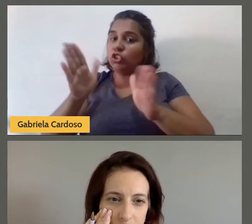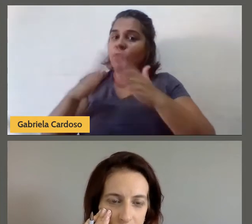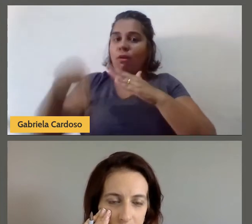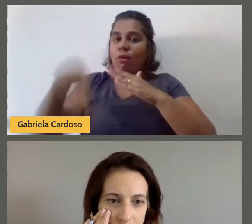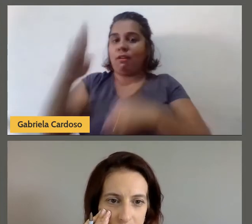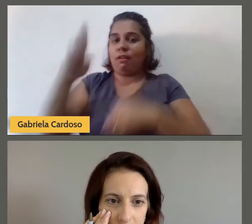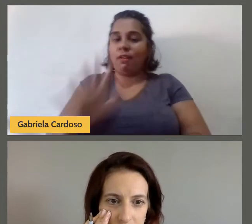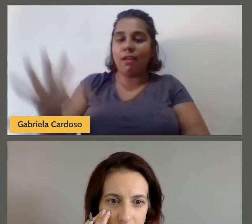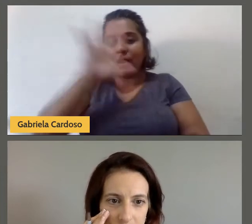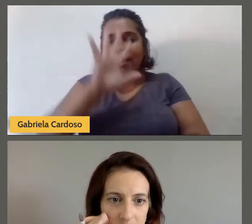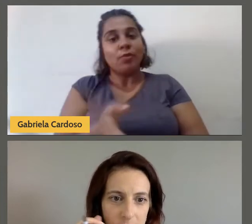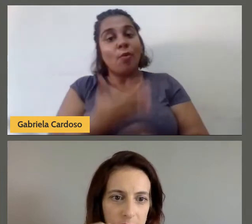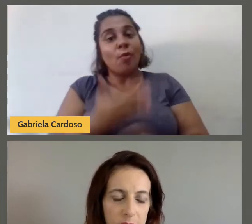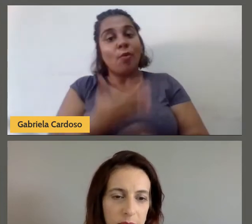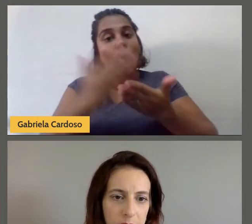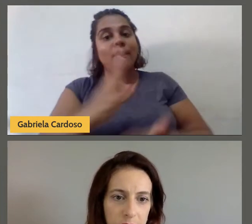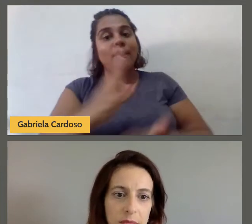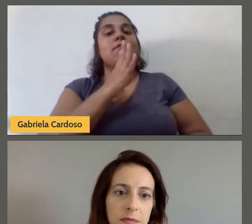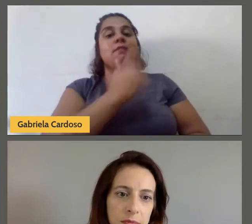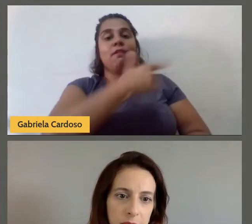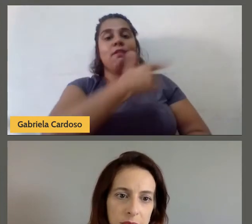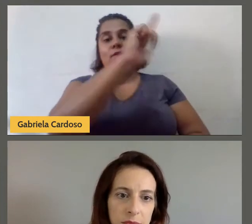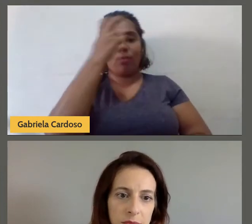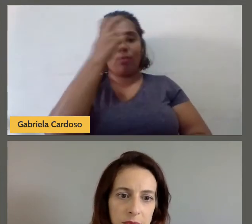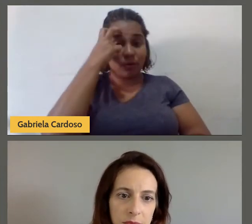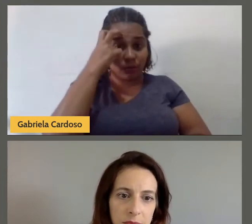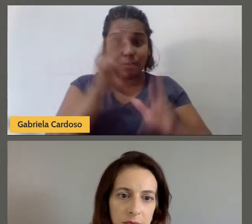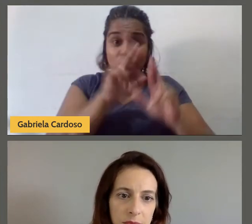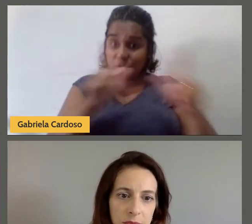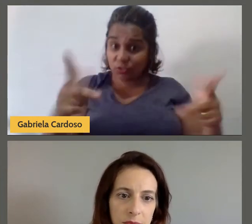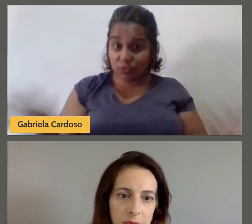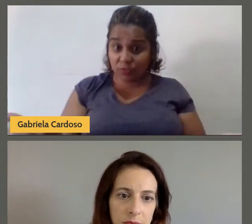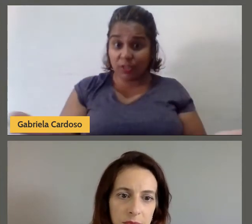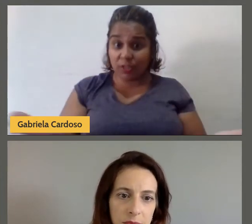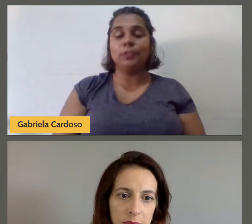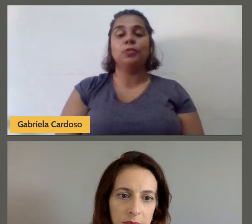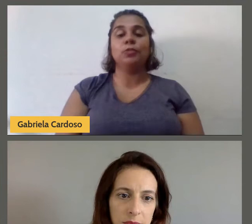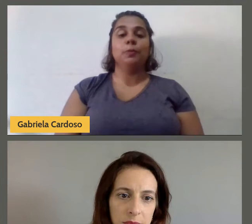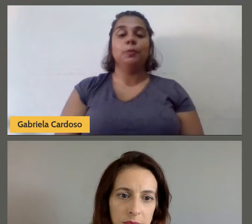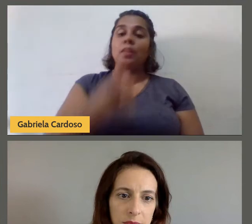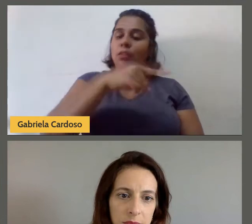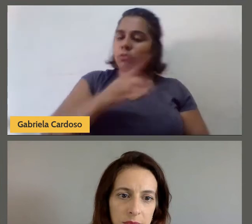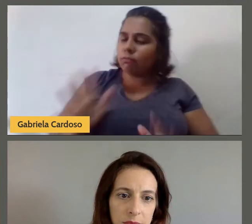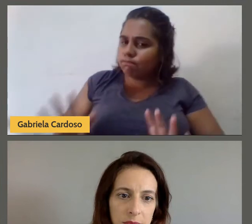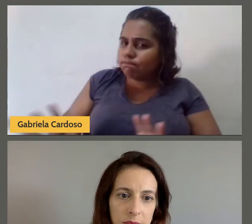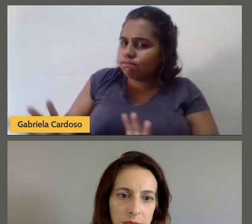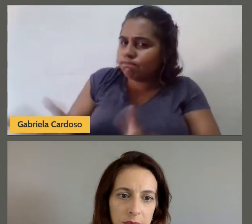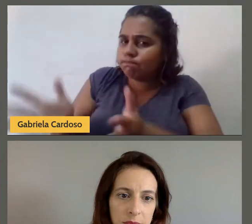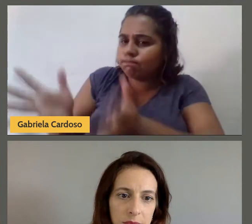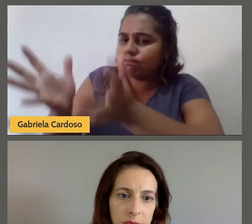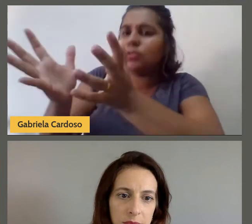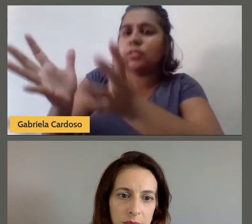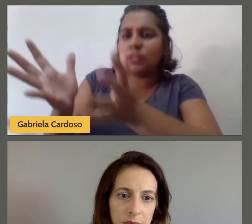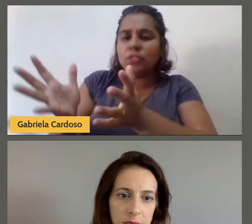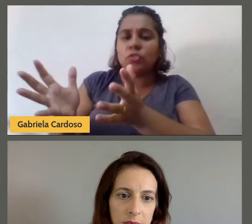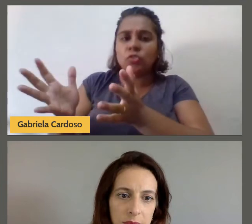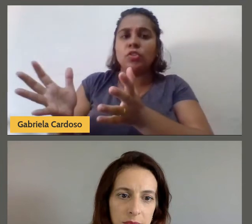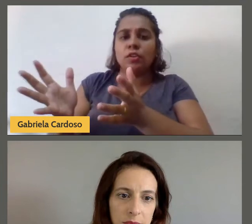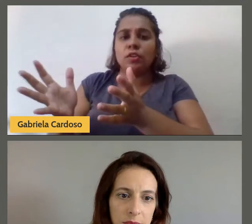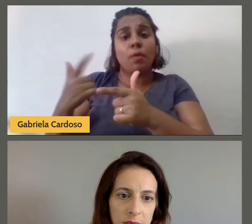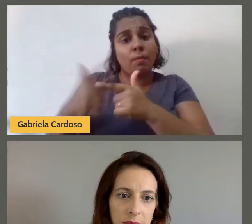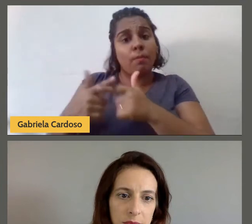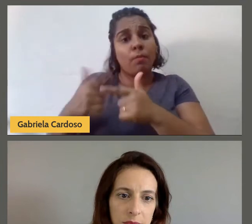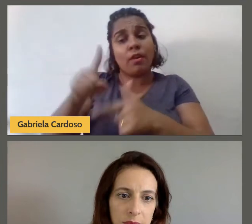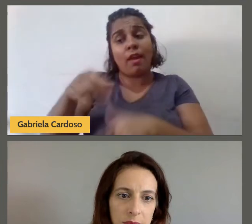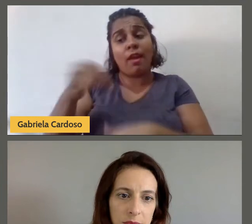tentando procurar esse elemento da história como um elemento mobilizador e cativador, e também como um elemento que tem um diferencial de